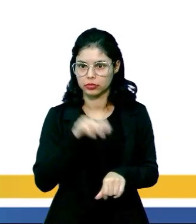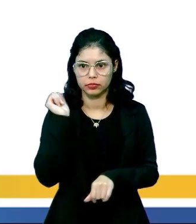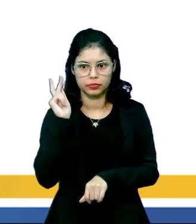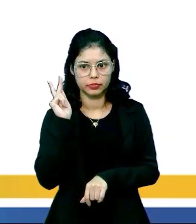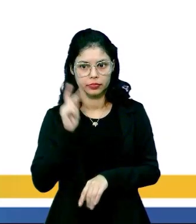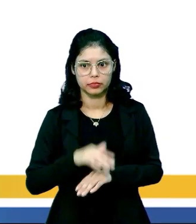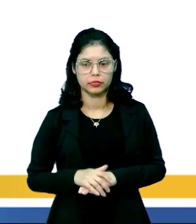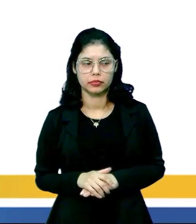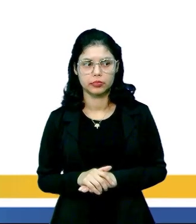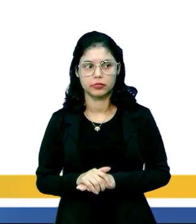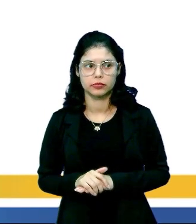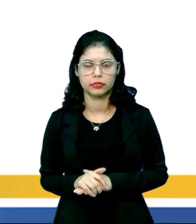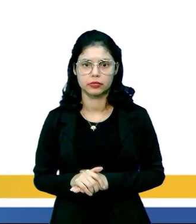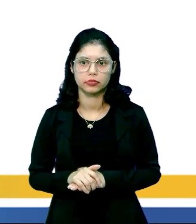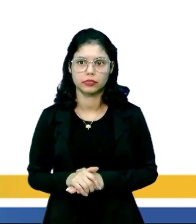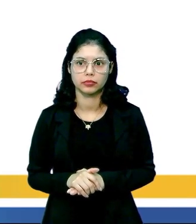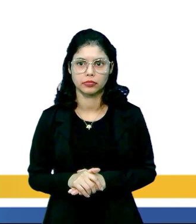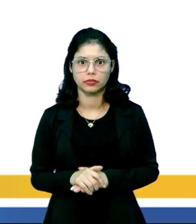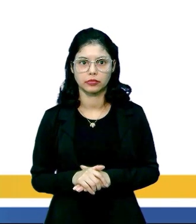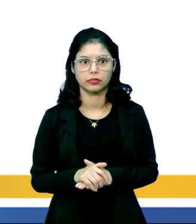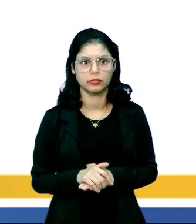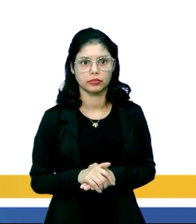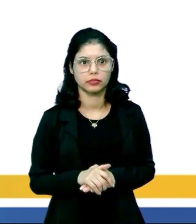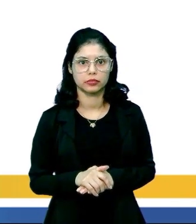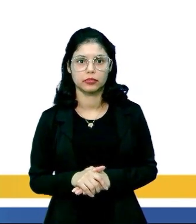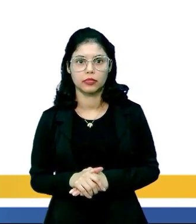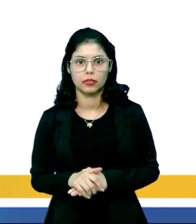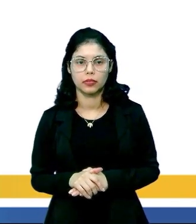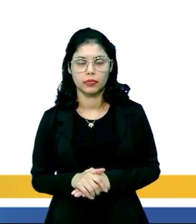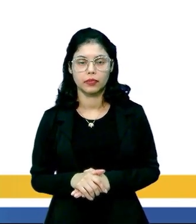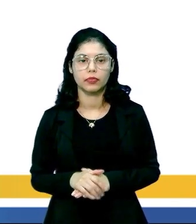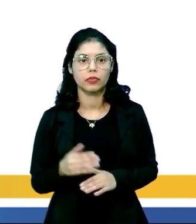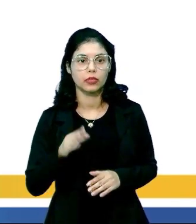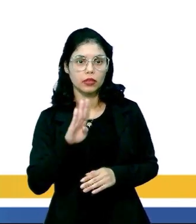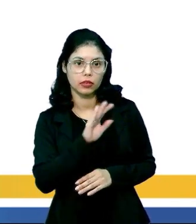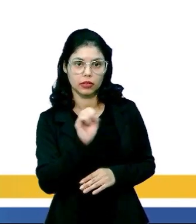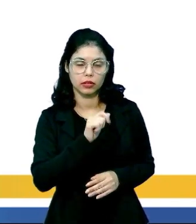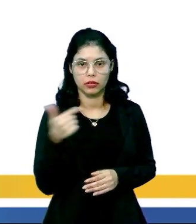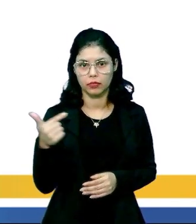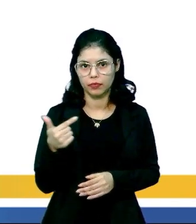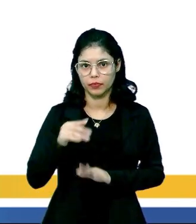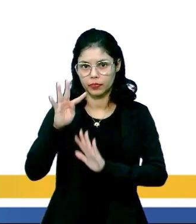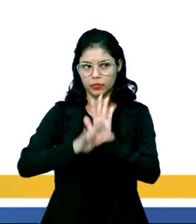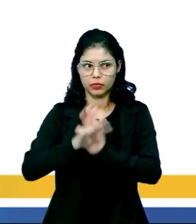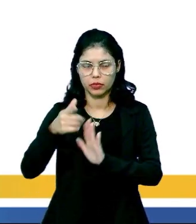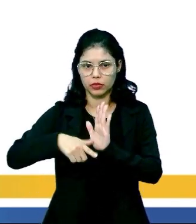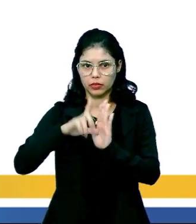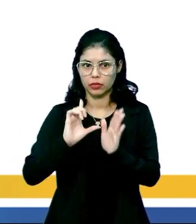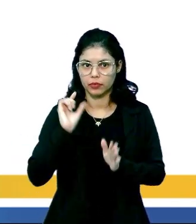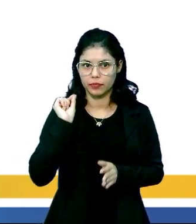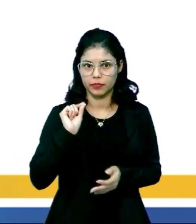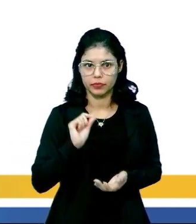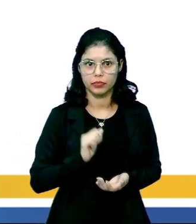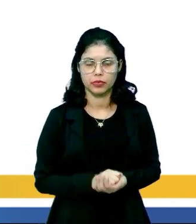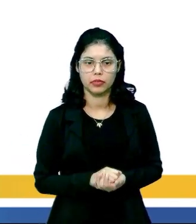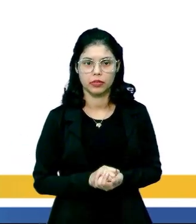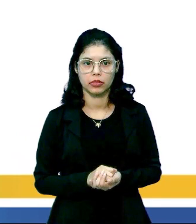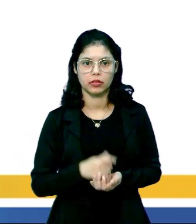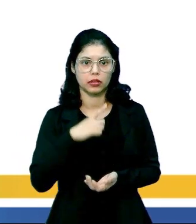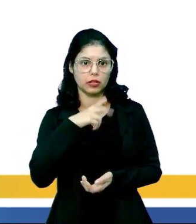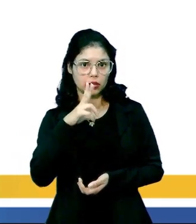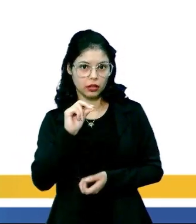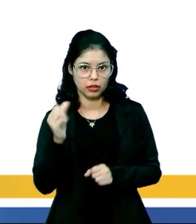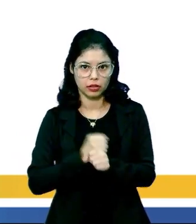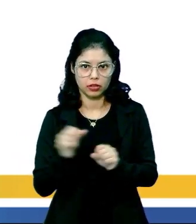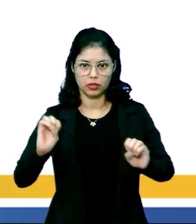Ok vamos agora ler nativas a Bossa Nova segundo o texto anterior terá seus